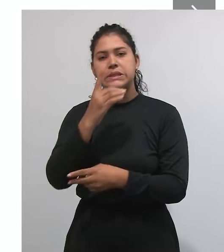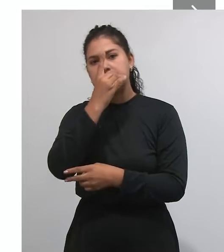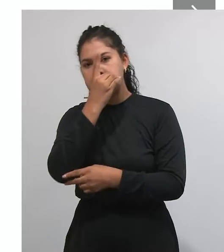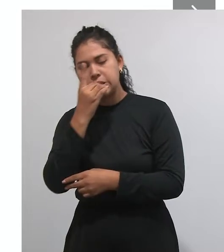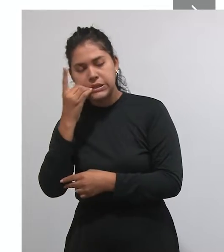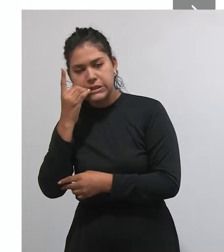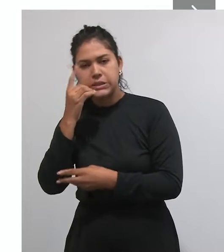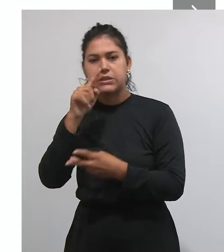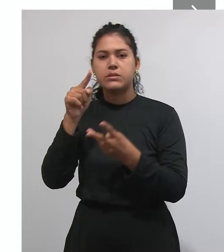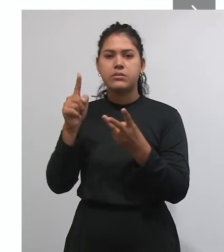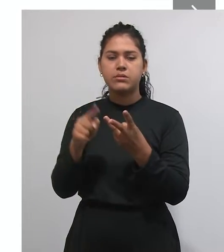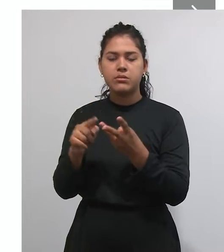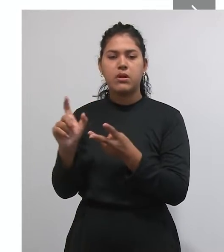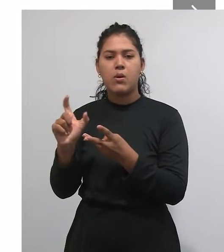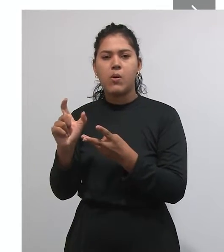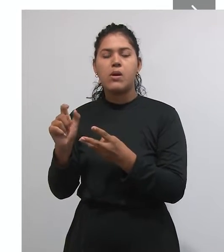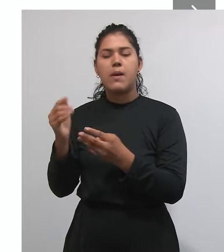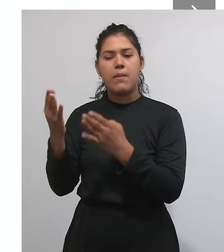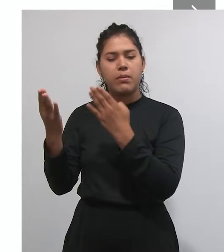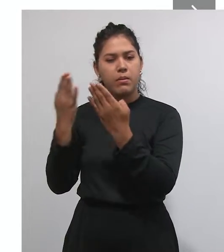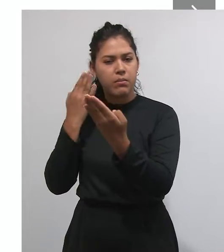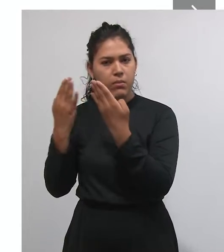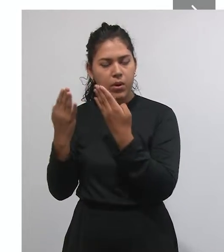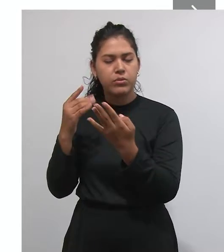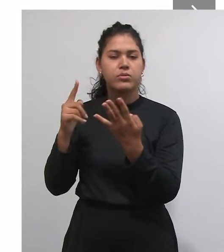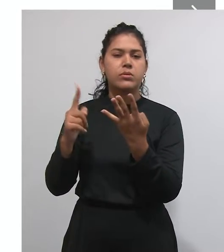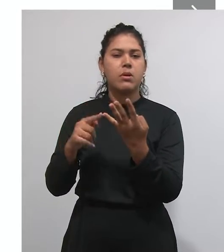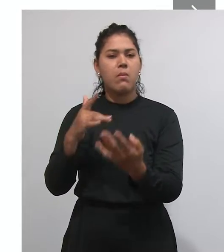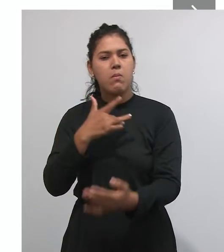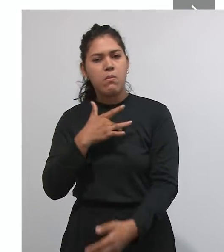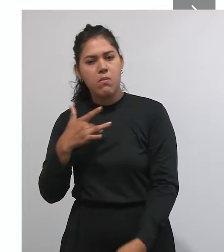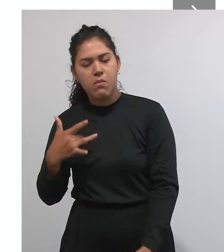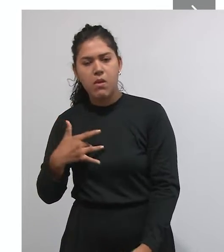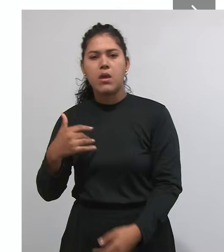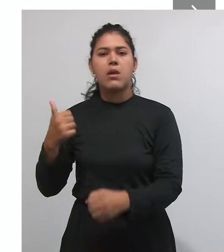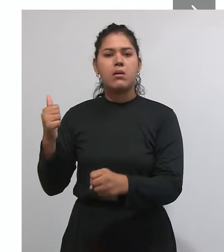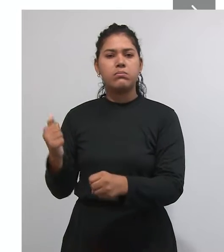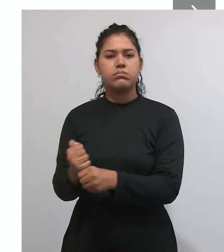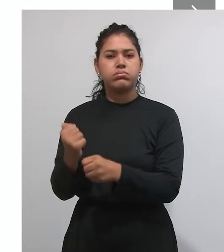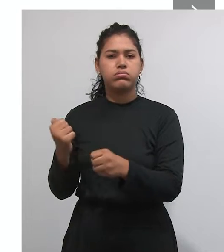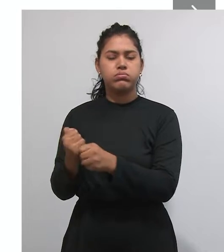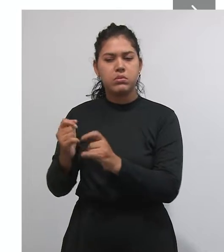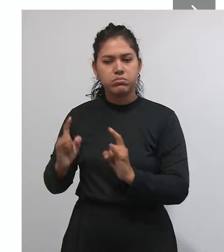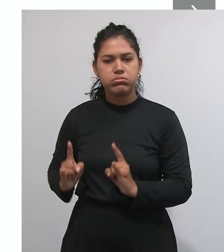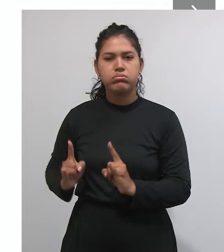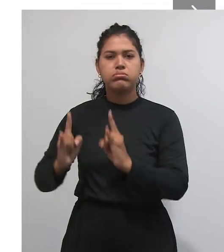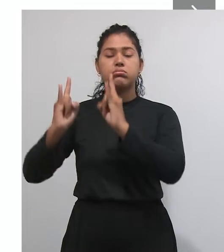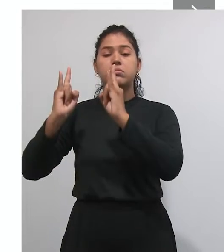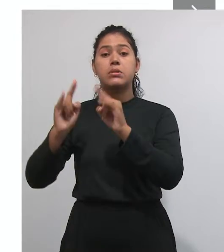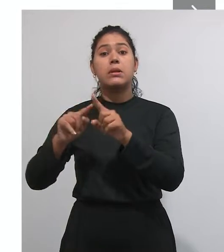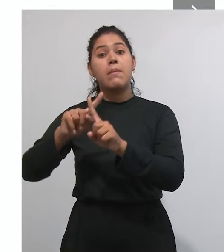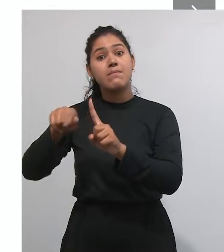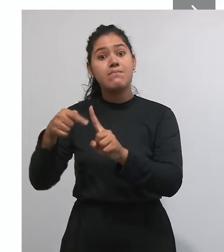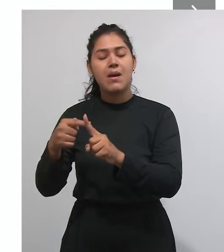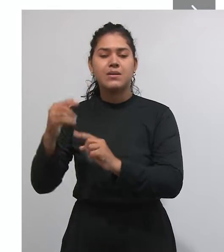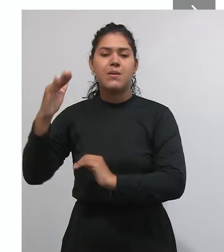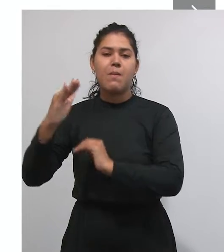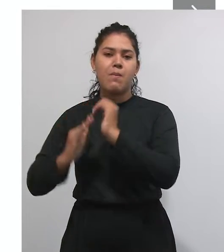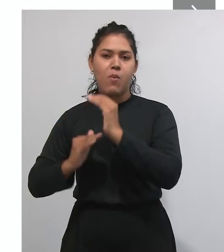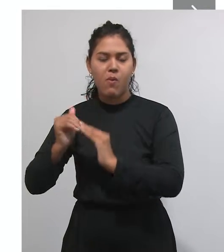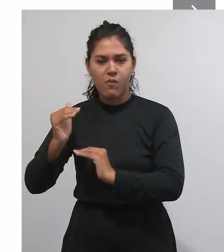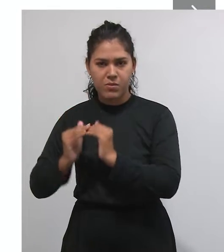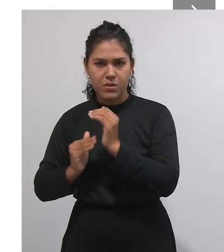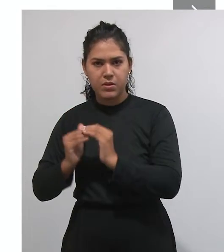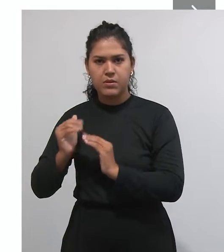assistência odontológica, em assistência psicoterapêutica, em assistência médica, em obras de infraestrutura, em professor